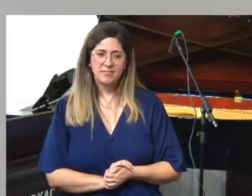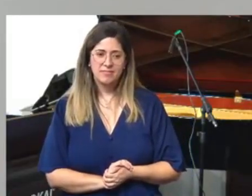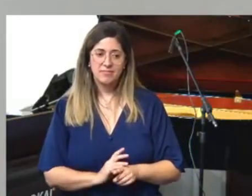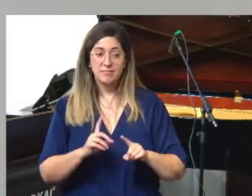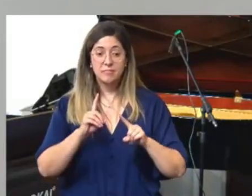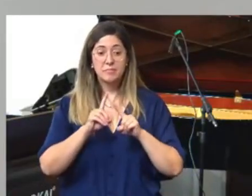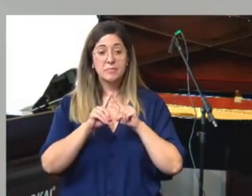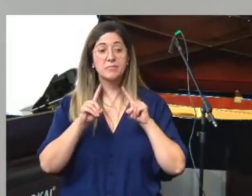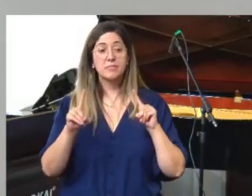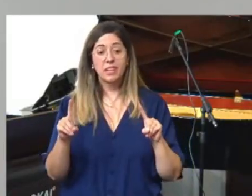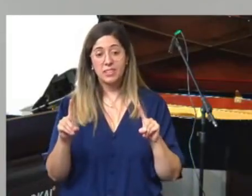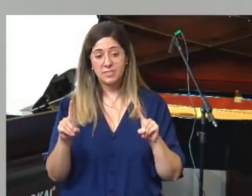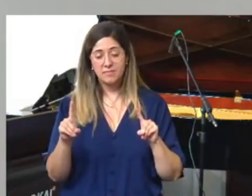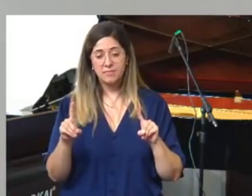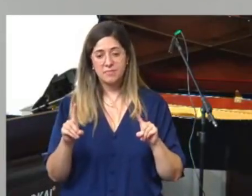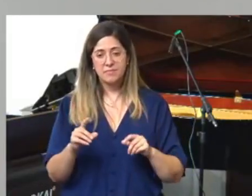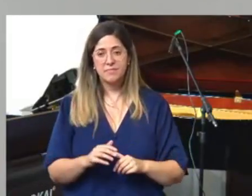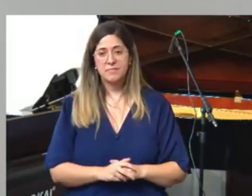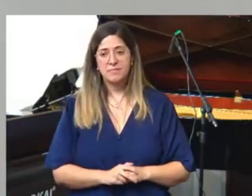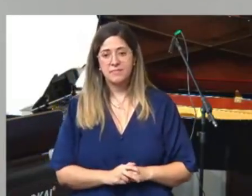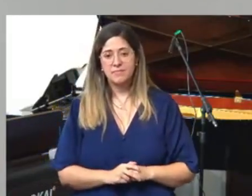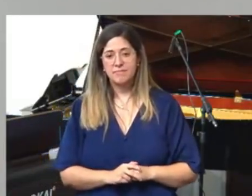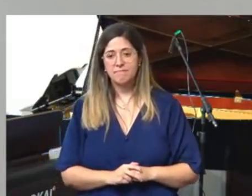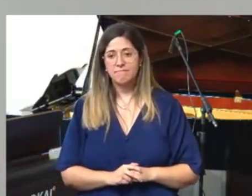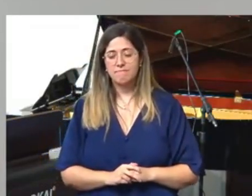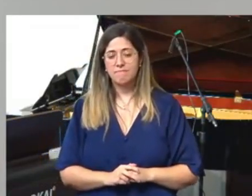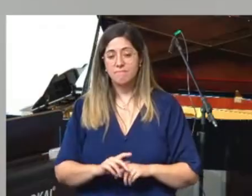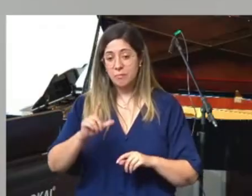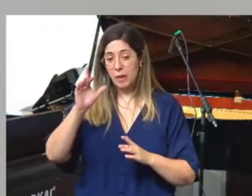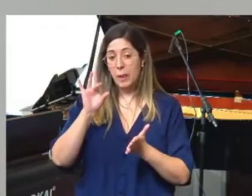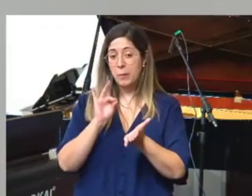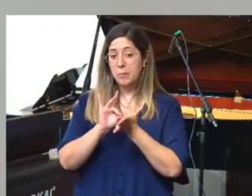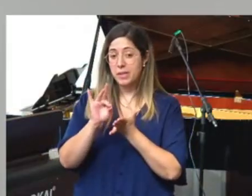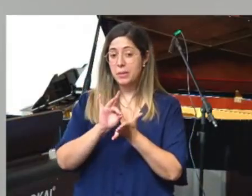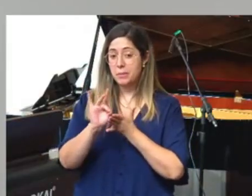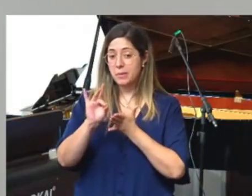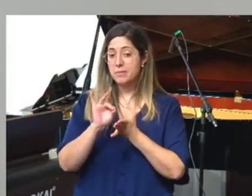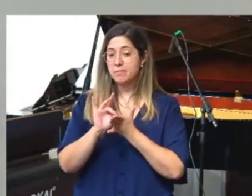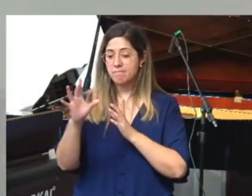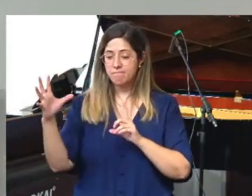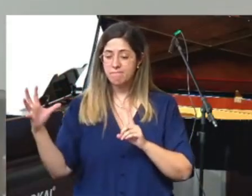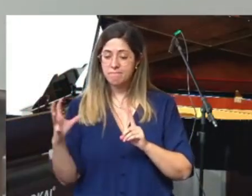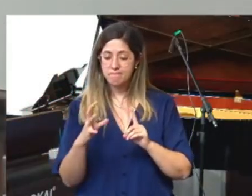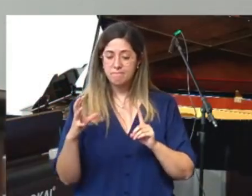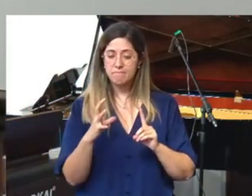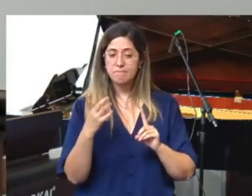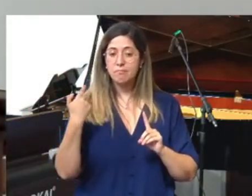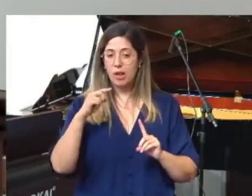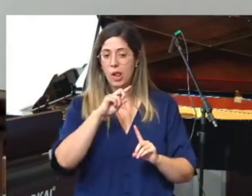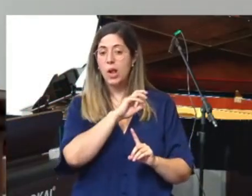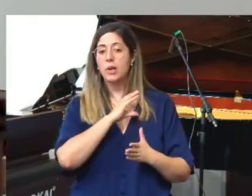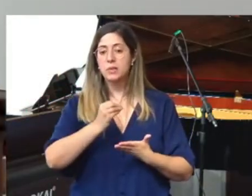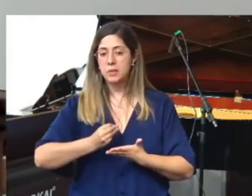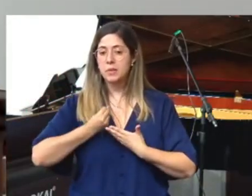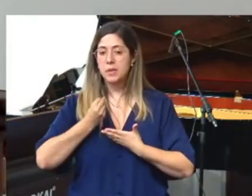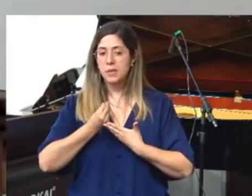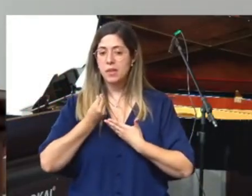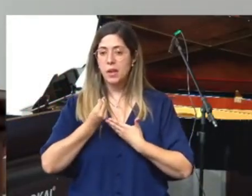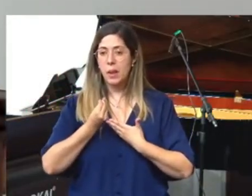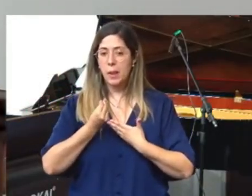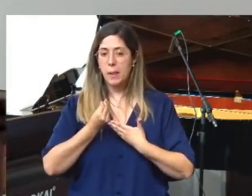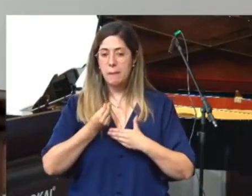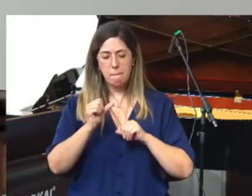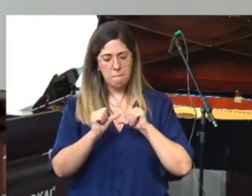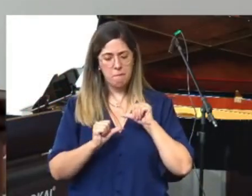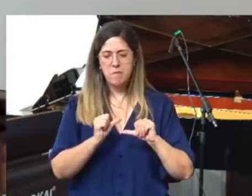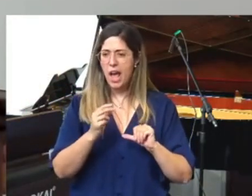Isso é uma mensagem de Satanás para a sua vida. De que você não pode mudar.